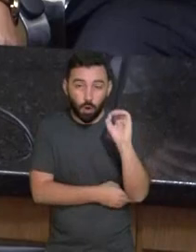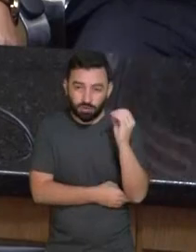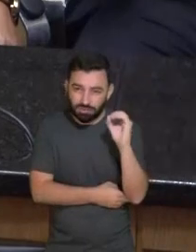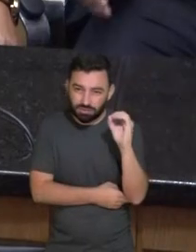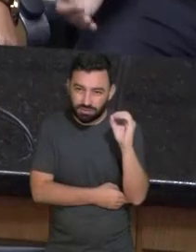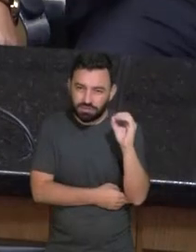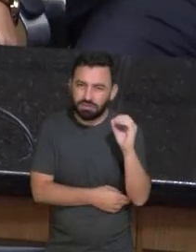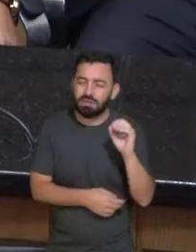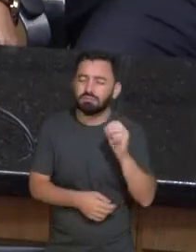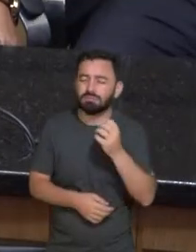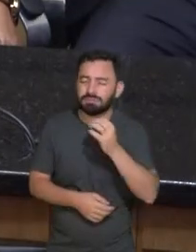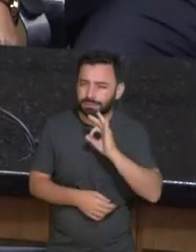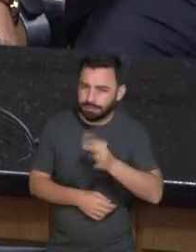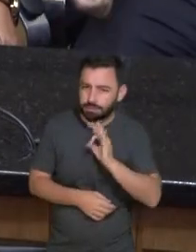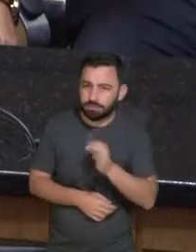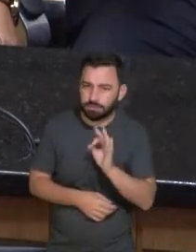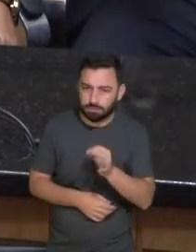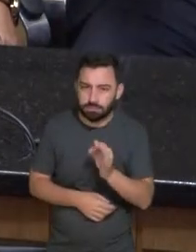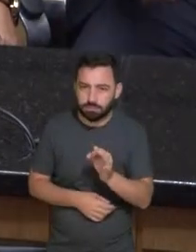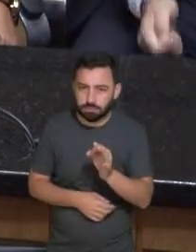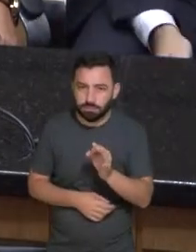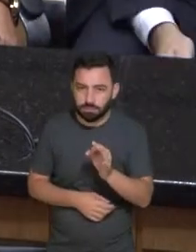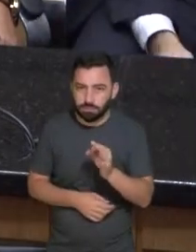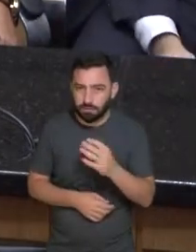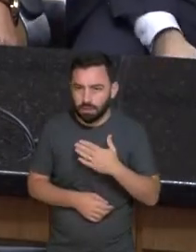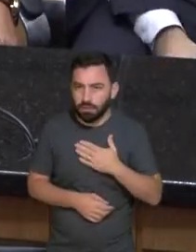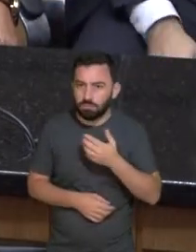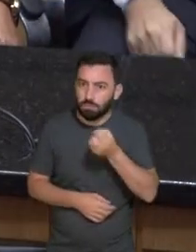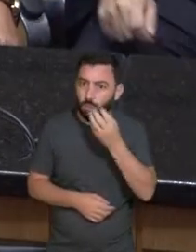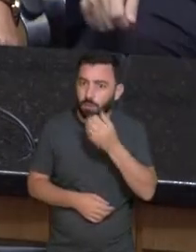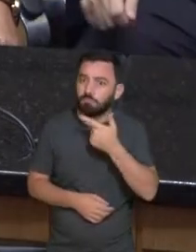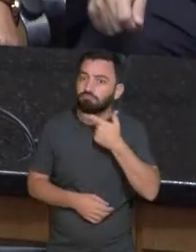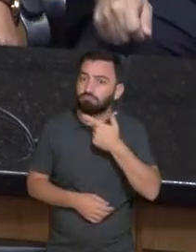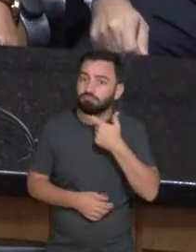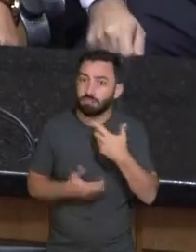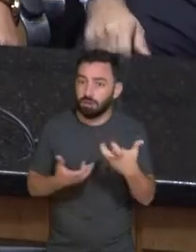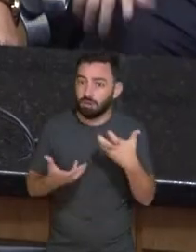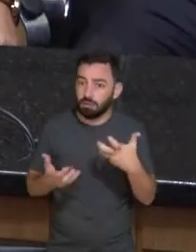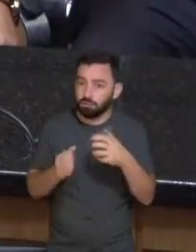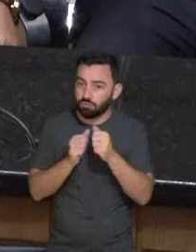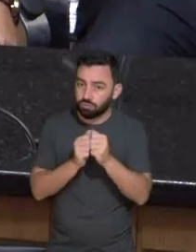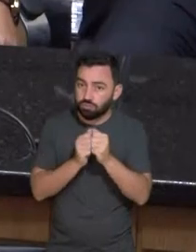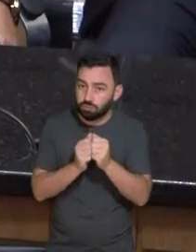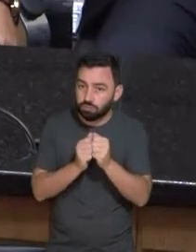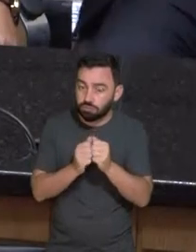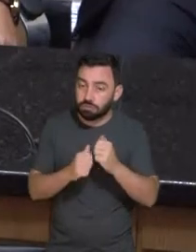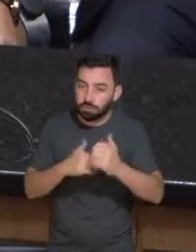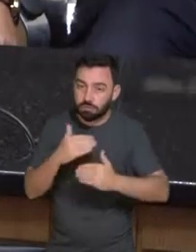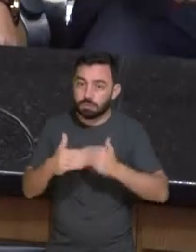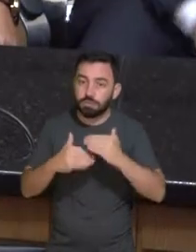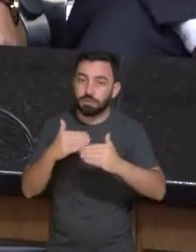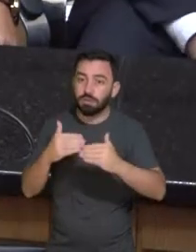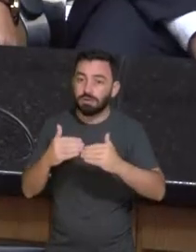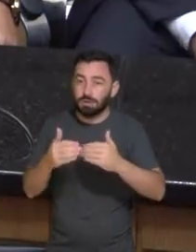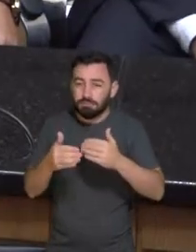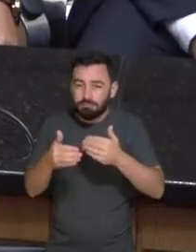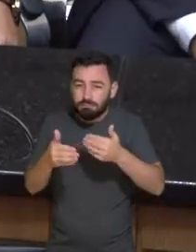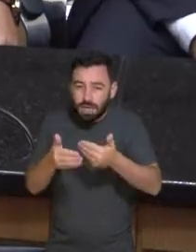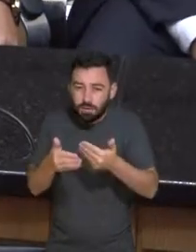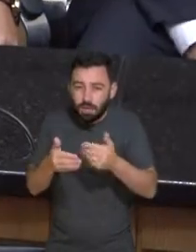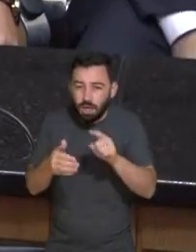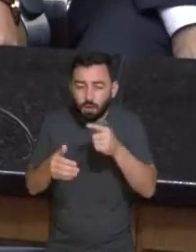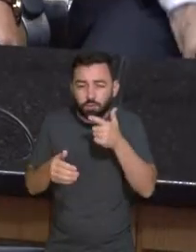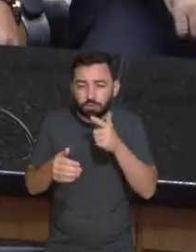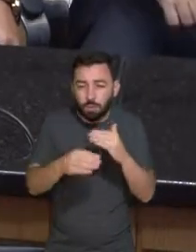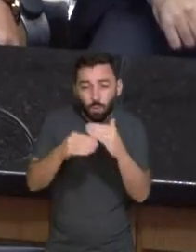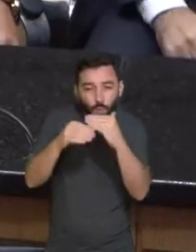são pertinentes e vejo que há a boa vontade de construirmos também, talvez chegar próximo de um consenso. Então, não